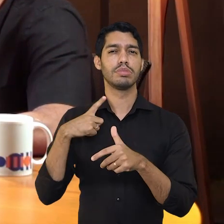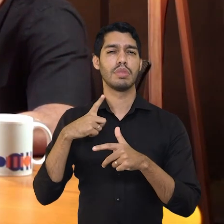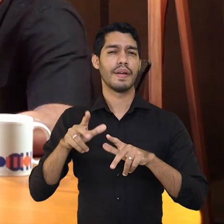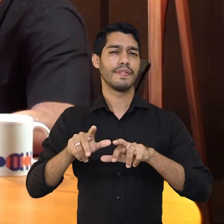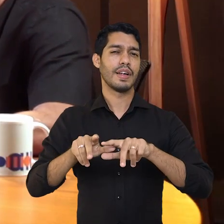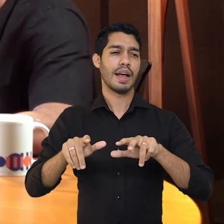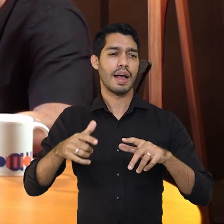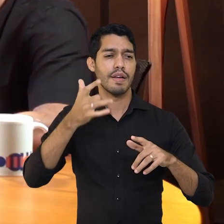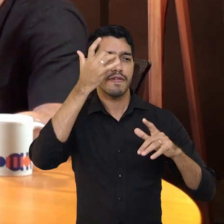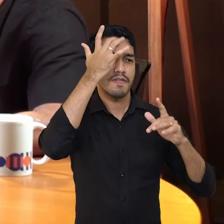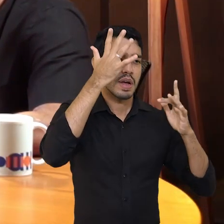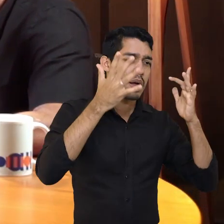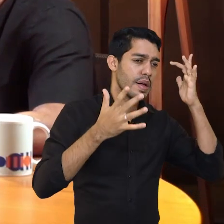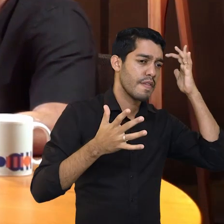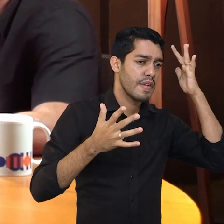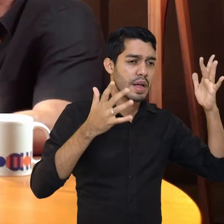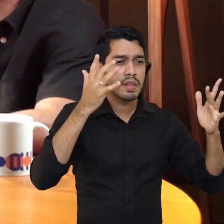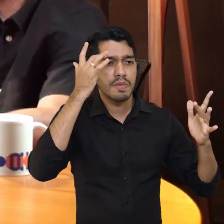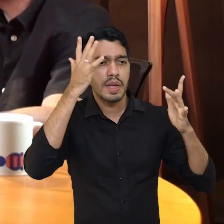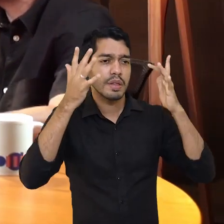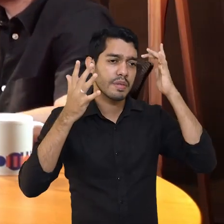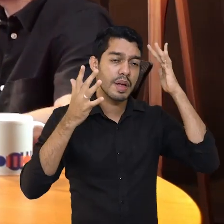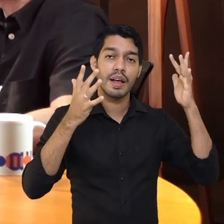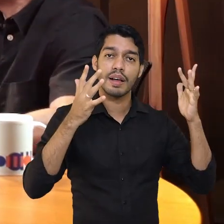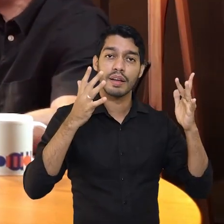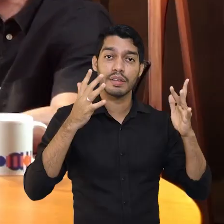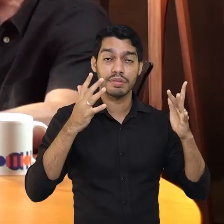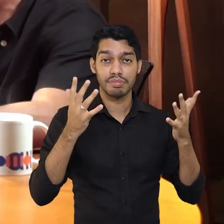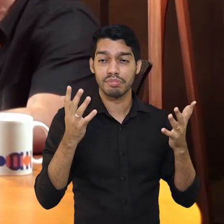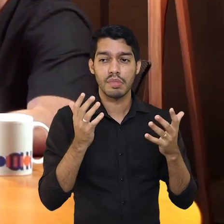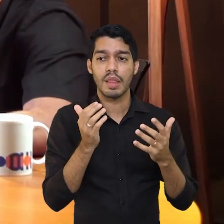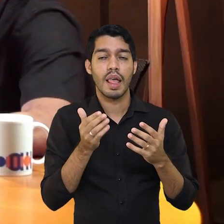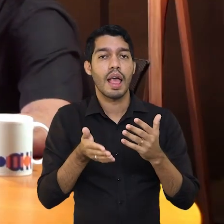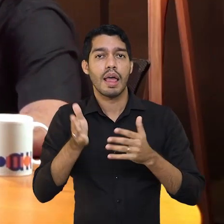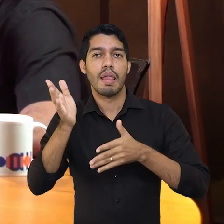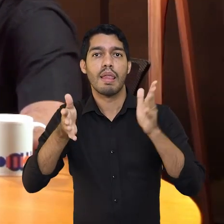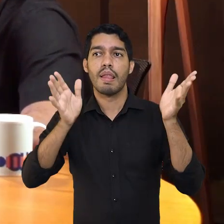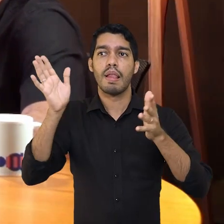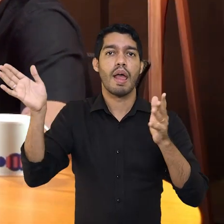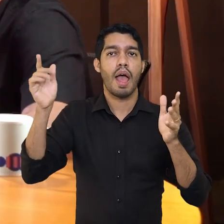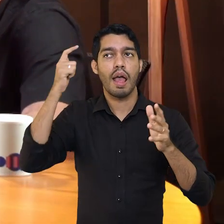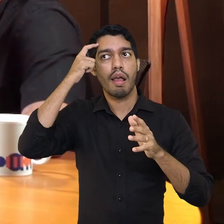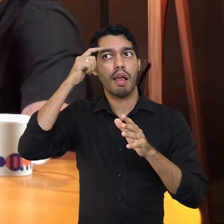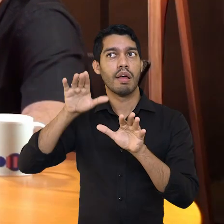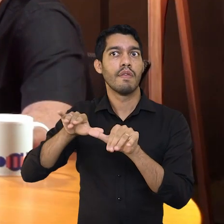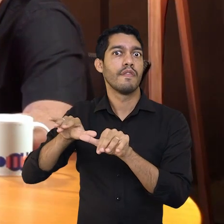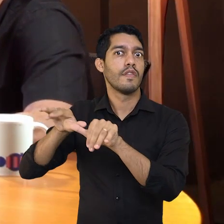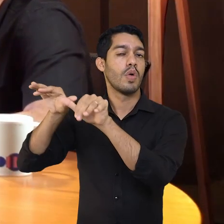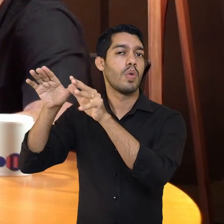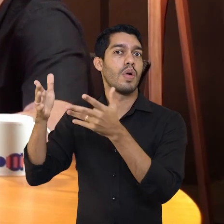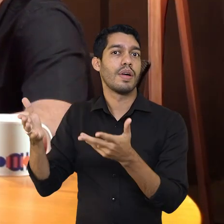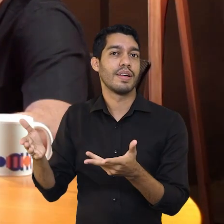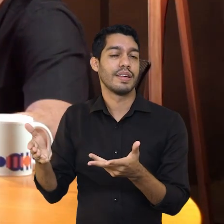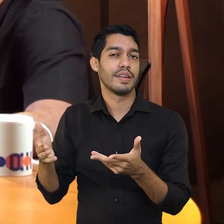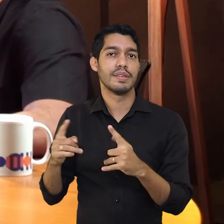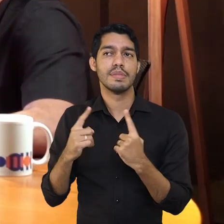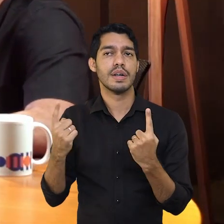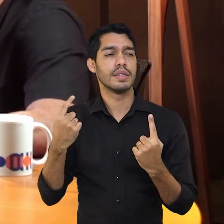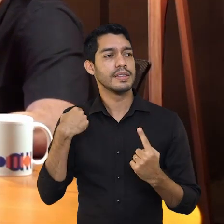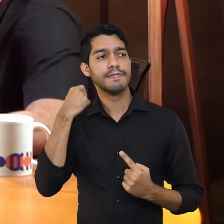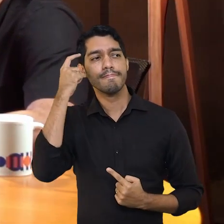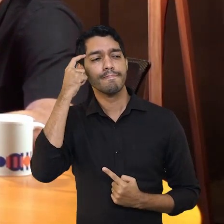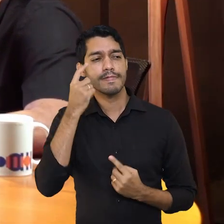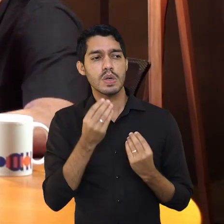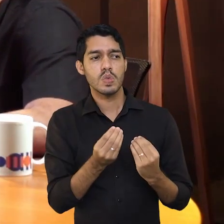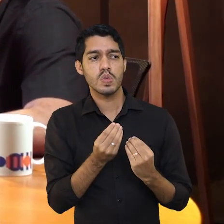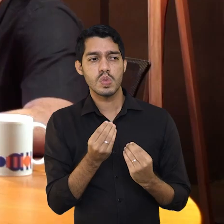facilidades para você sair da sua presença, né? De estar presente em sala de aula, que é preciso pensar em